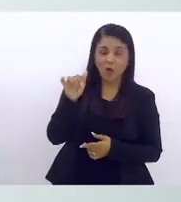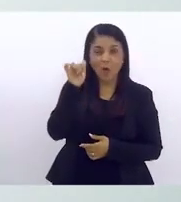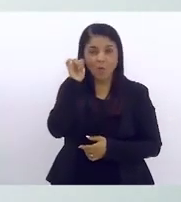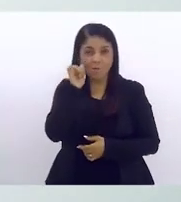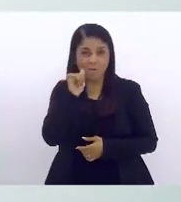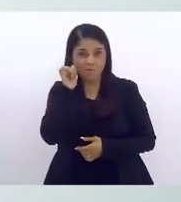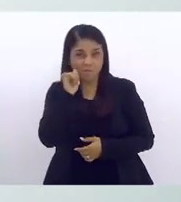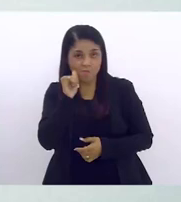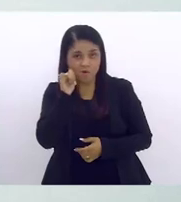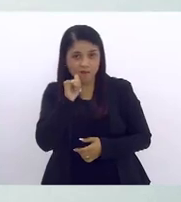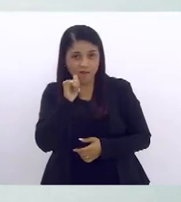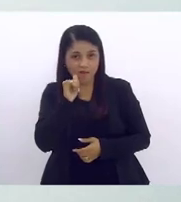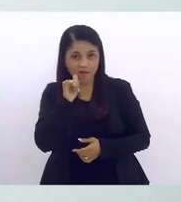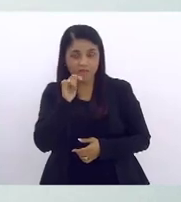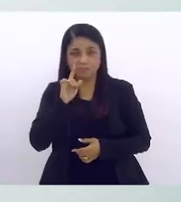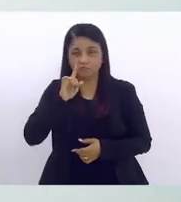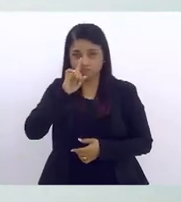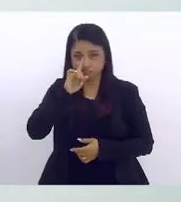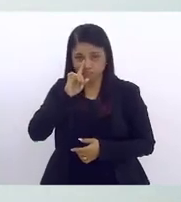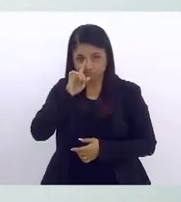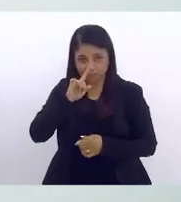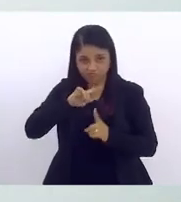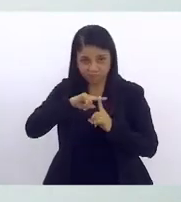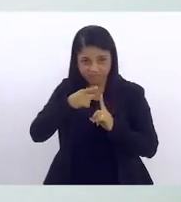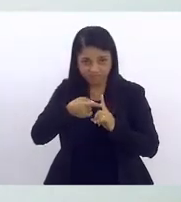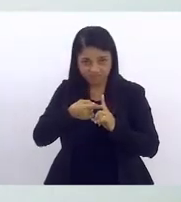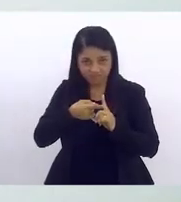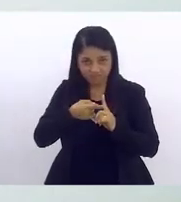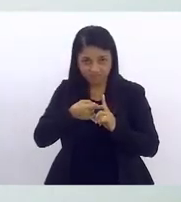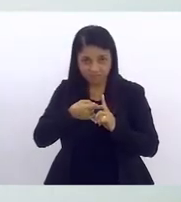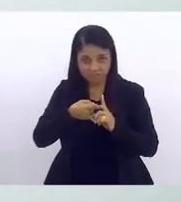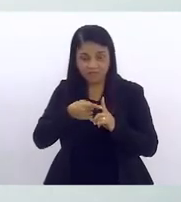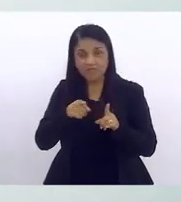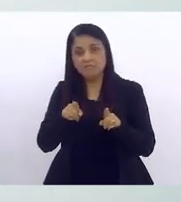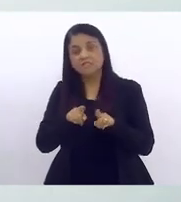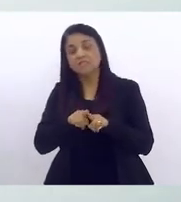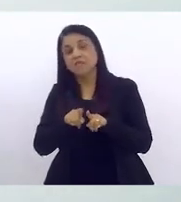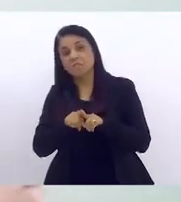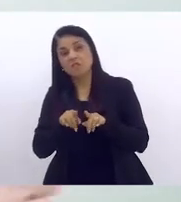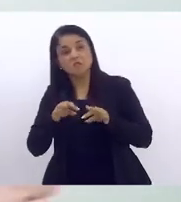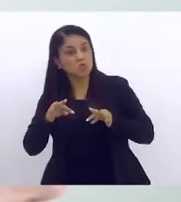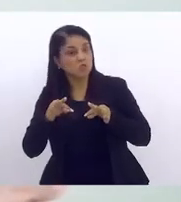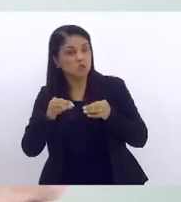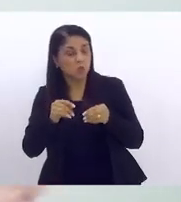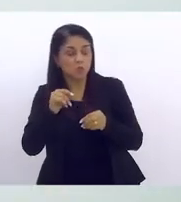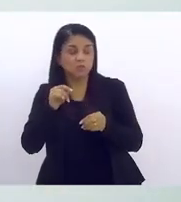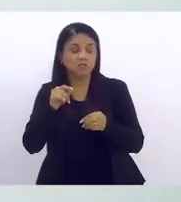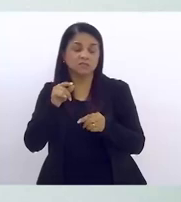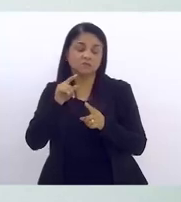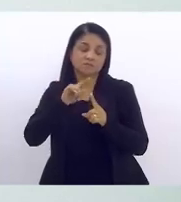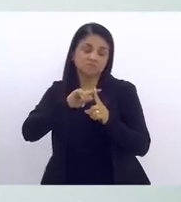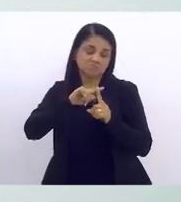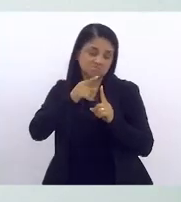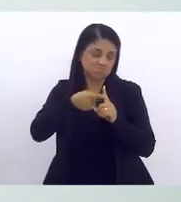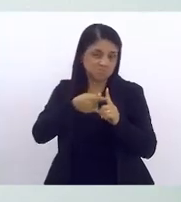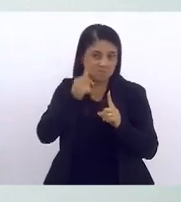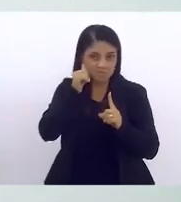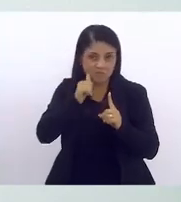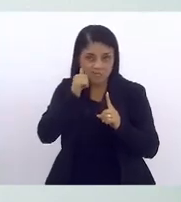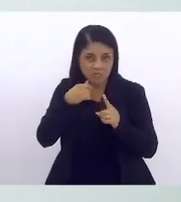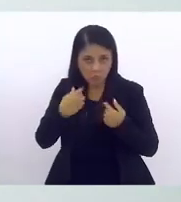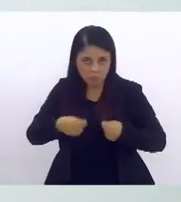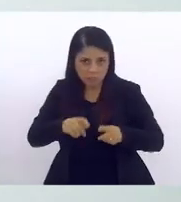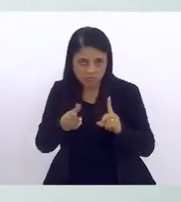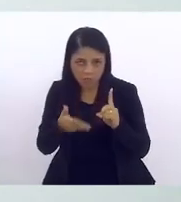mulheres do risco habitual? Não, eu acho que a gente pode também colocar para as mulheres, porque a mulher de alto risco ou que tem um risco intermediário não precisa da